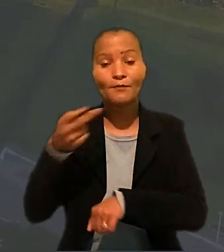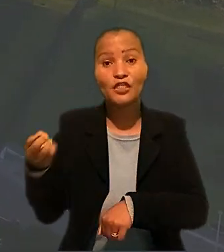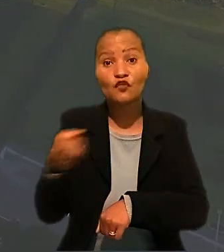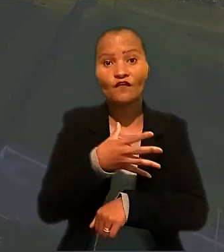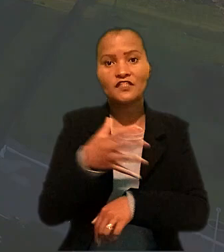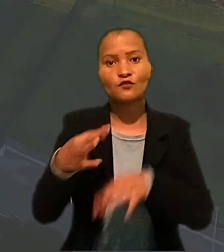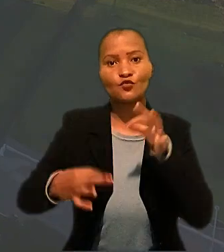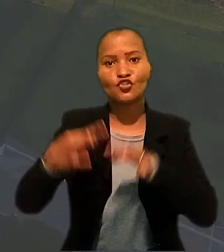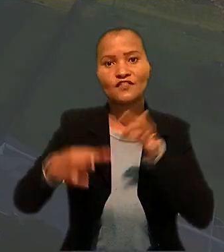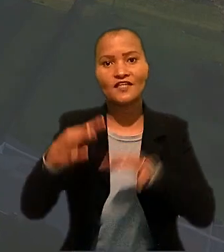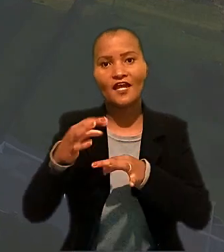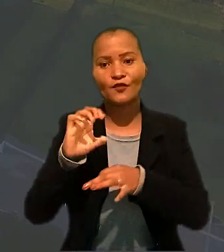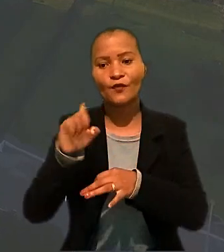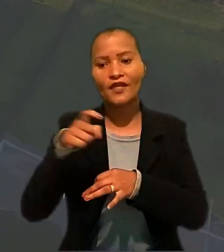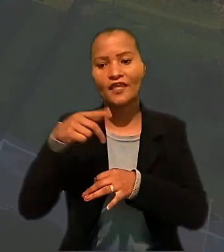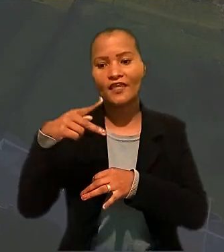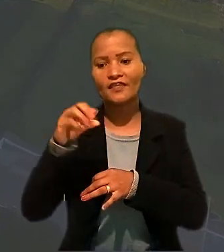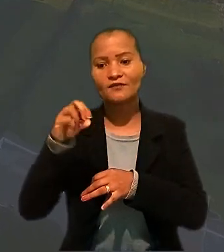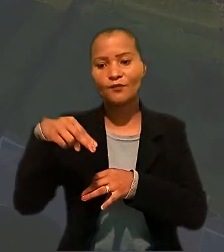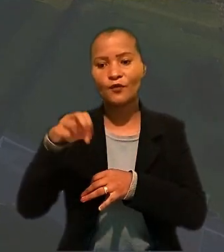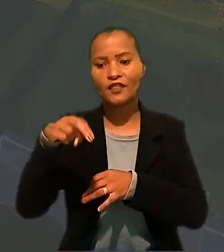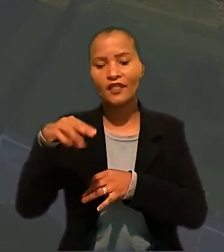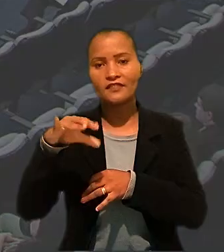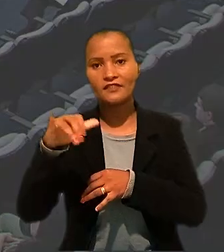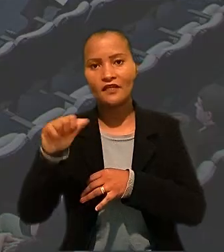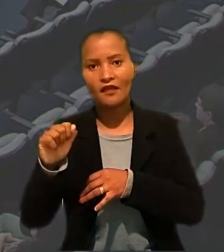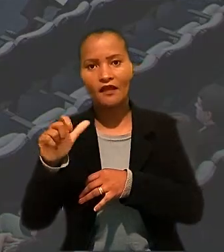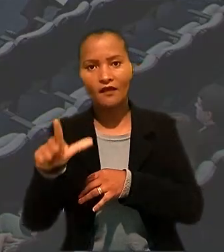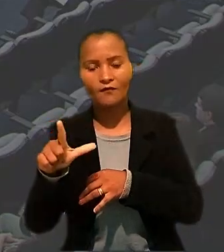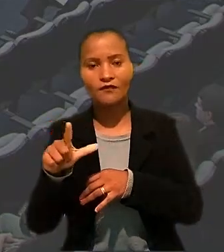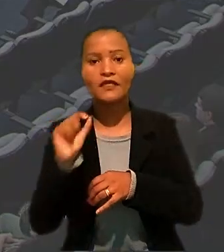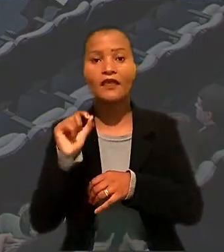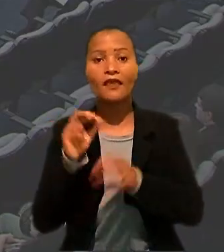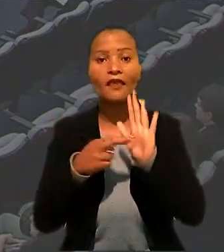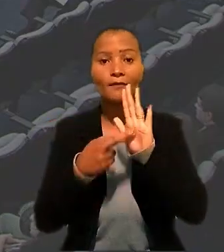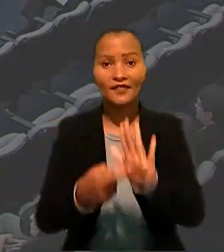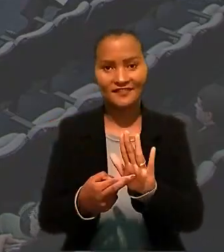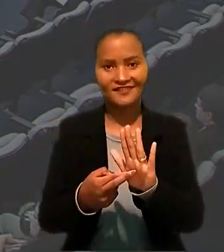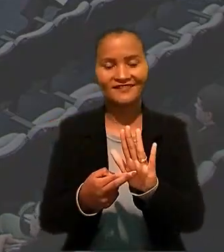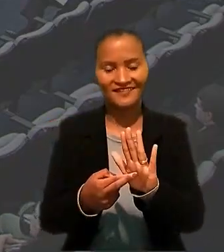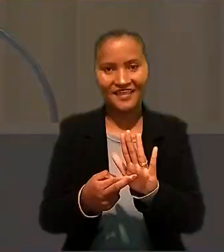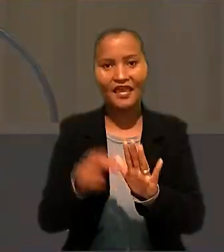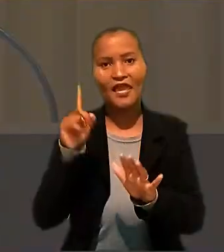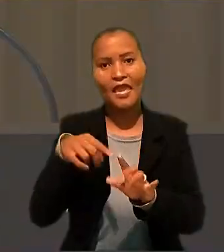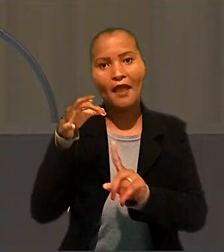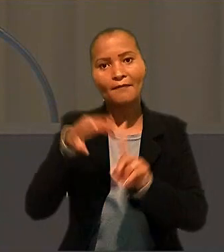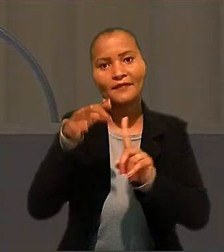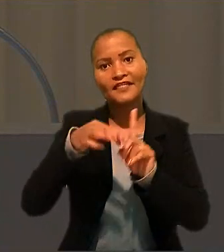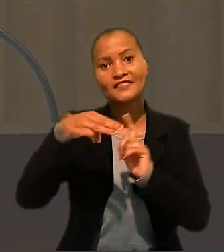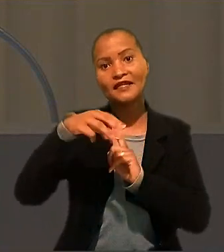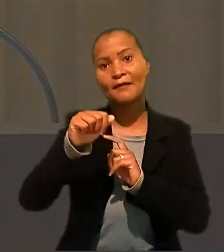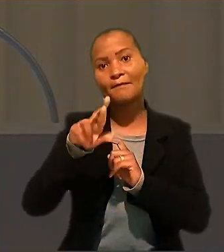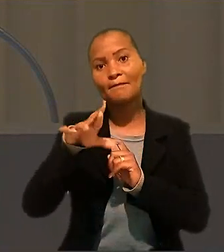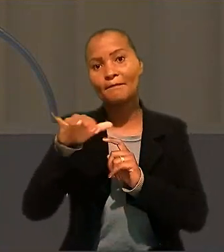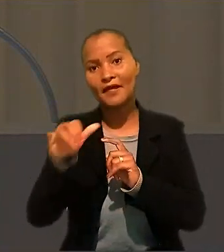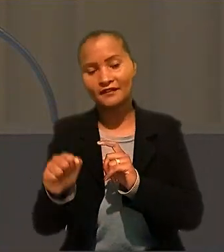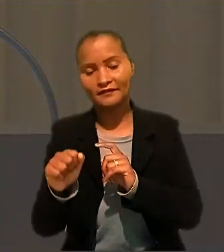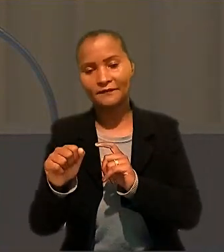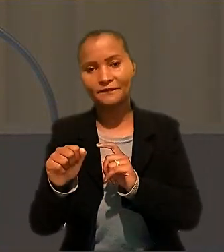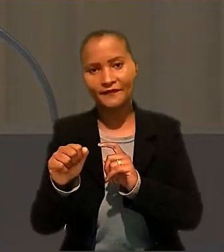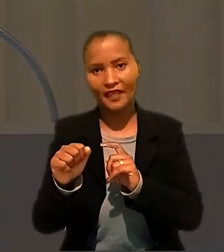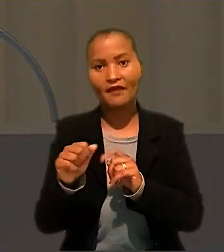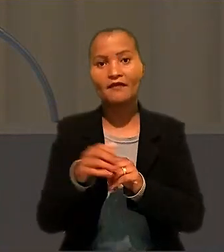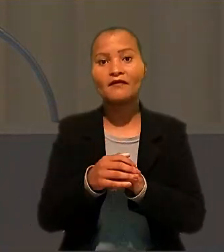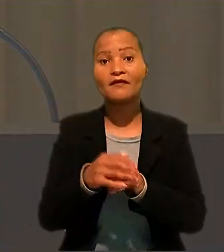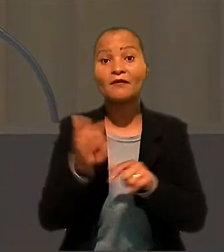no Prêmio Inovação Judiciário Exponencial. Quem representa o TST e o CSJT na categoria é a ministra Maria